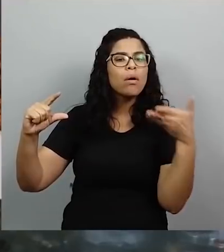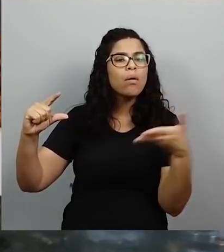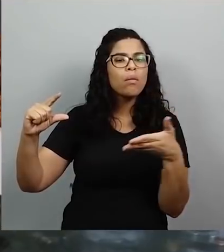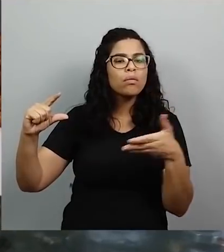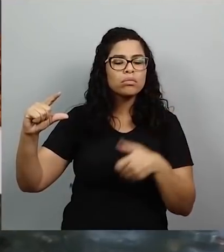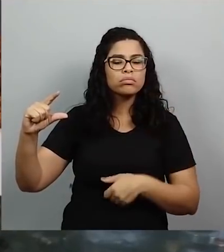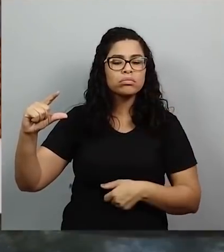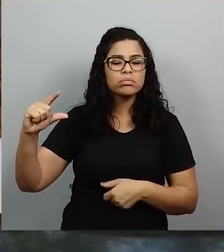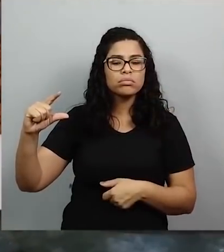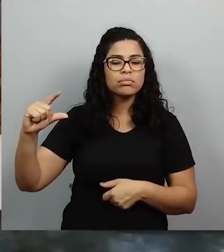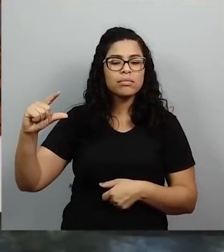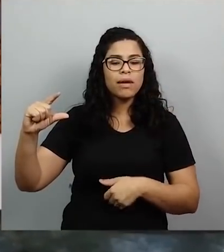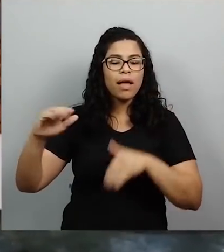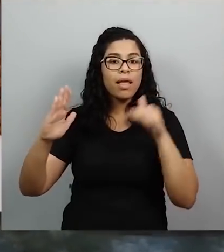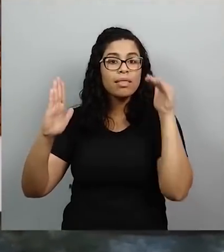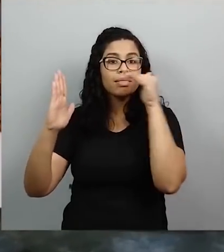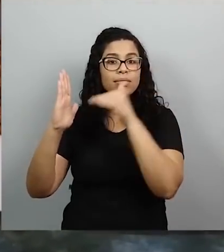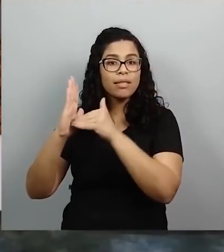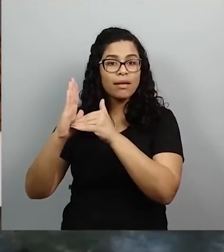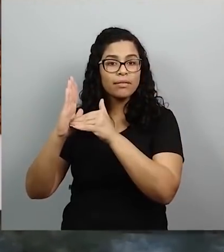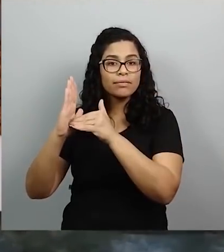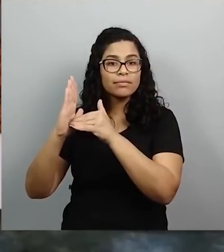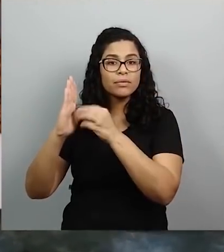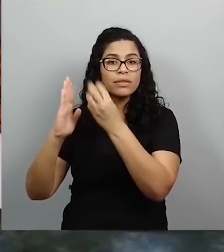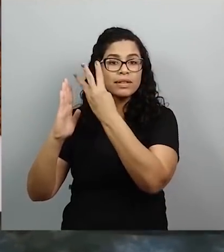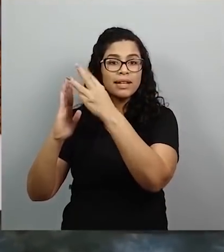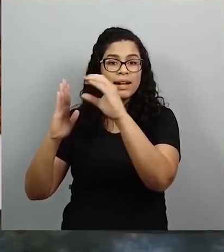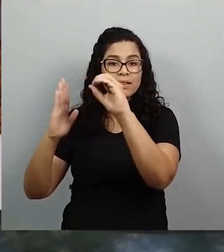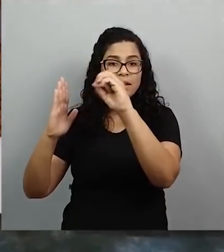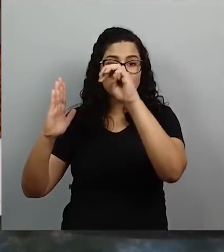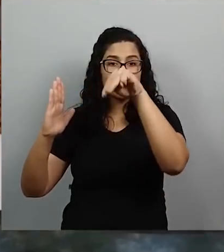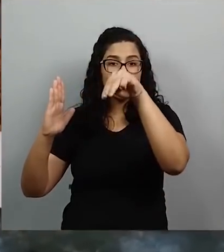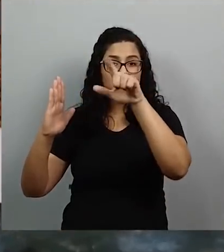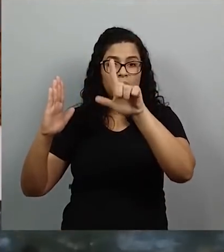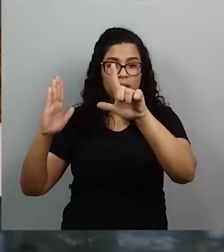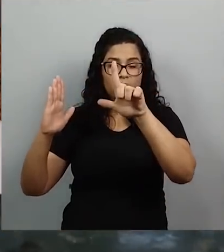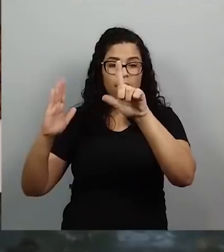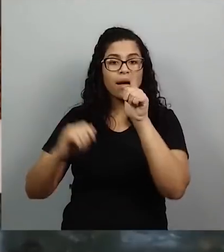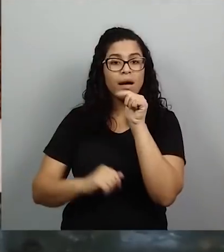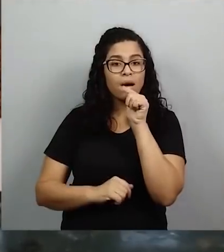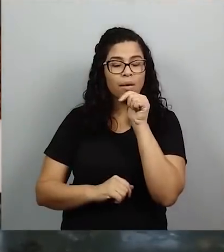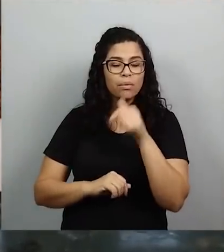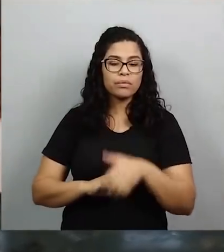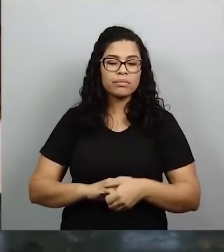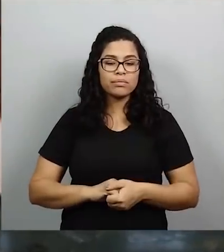água? Isso mesmo, até a marcação de 300 ml.